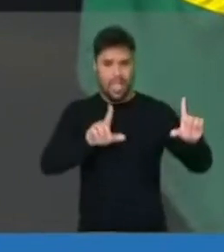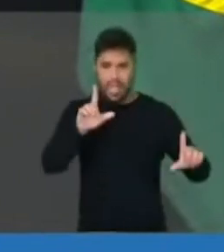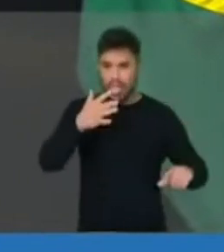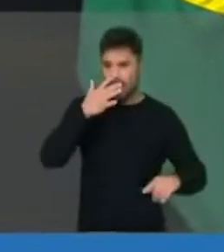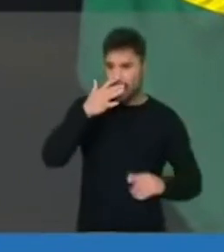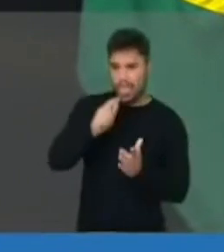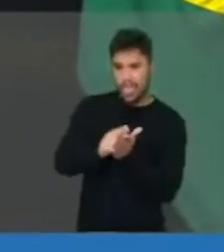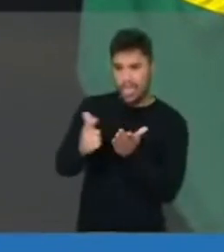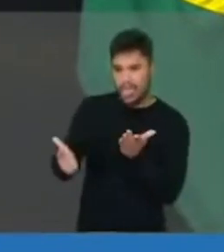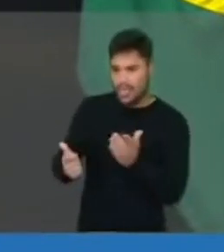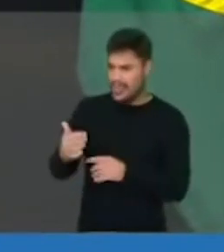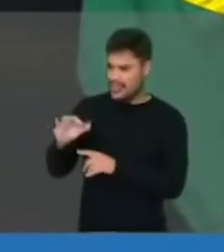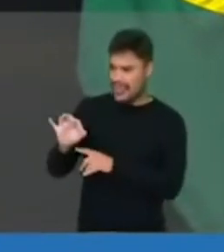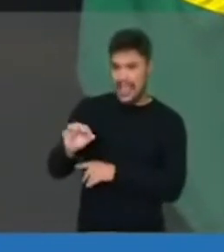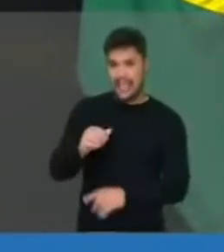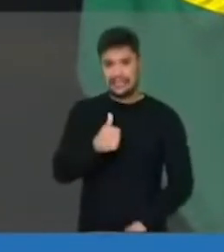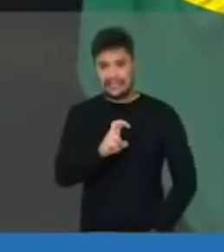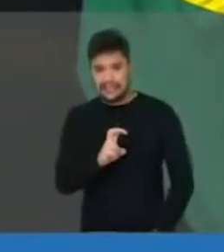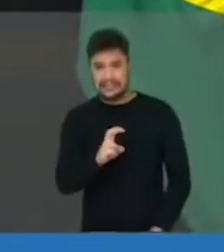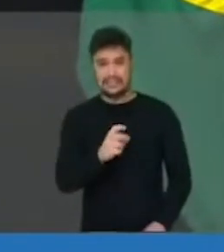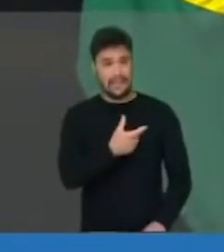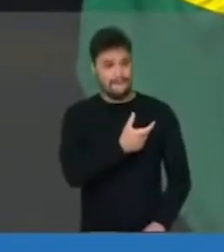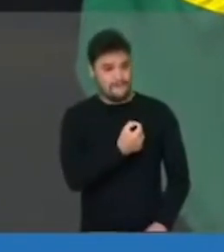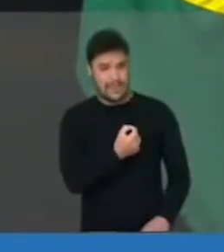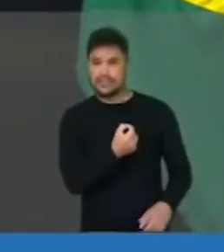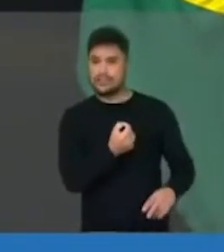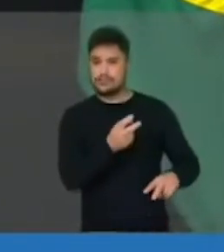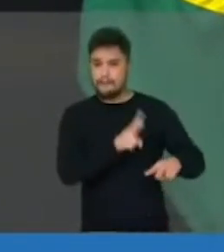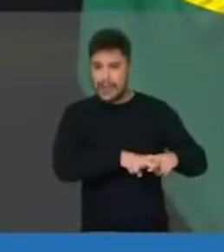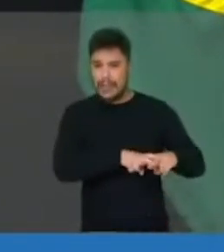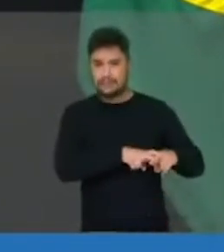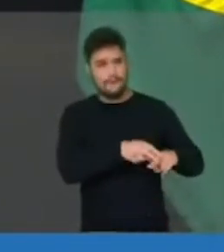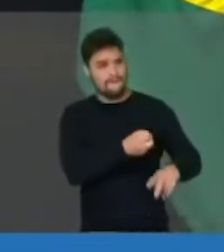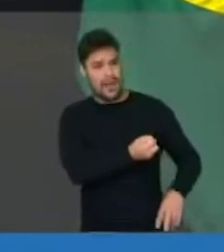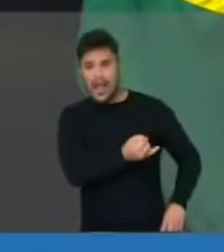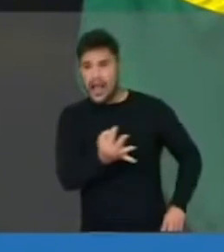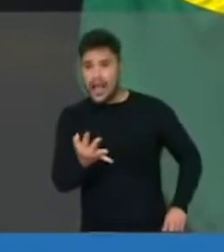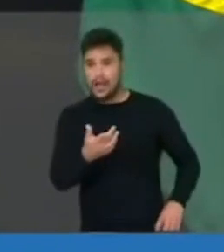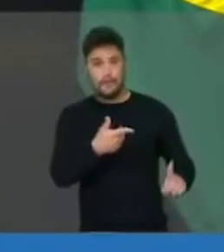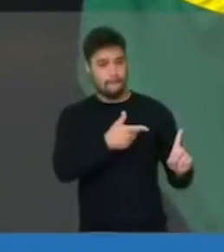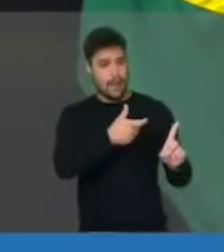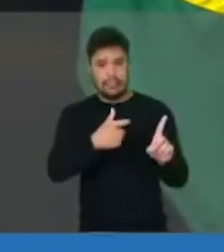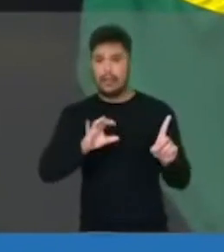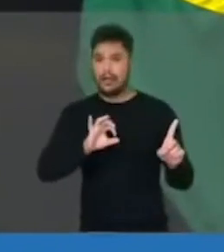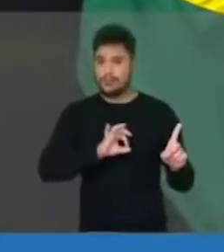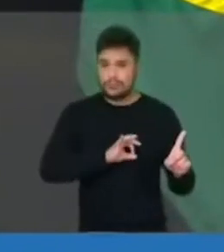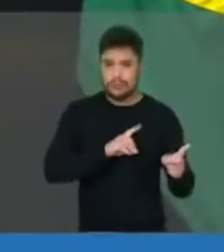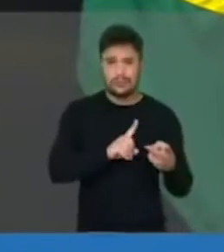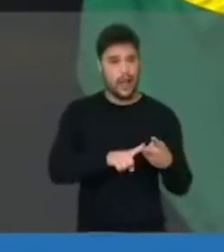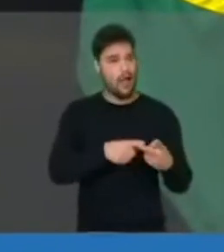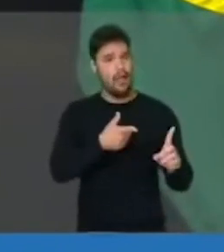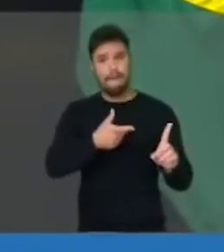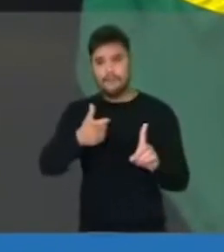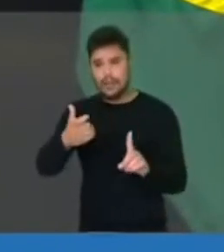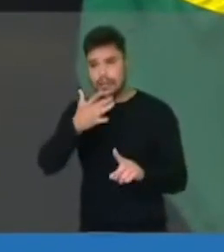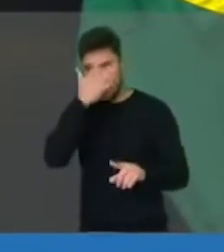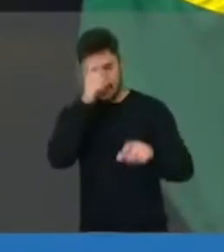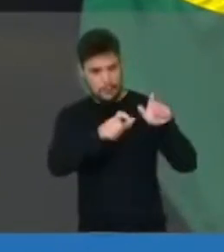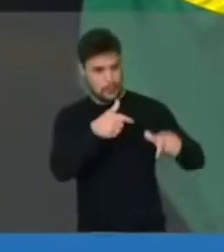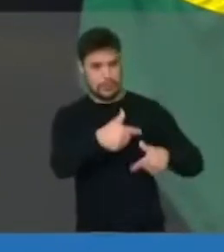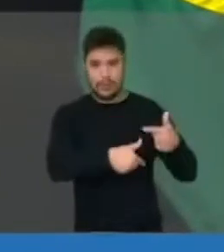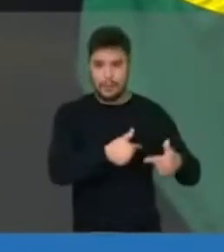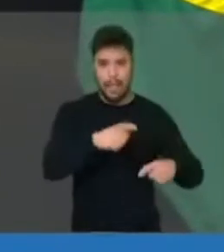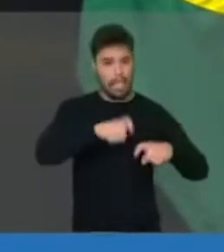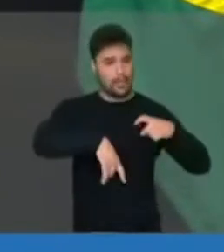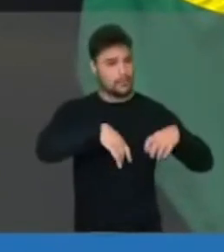sujeitos com 10 15 20 passagens pela polícia matando policiais matando trabalhadores